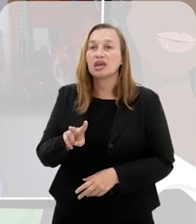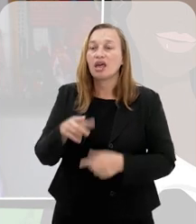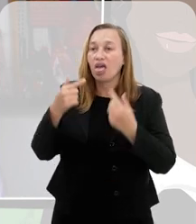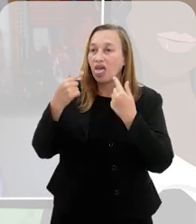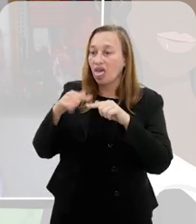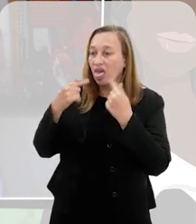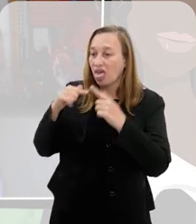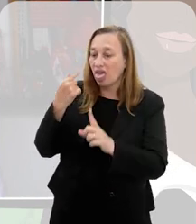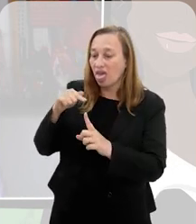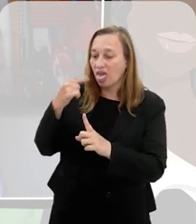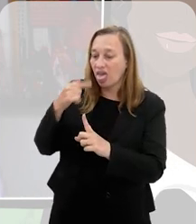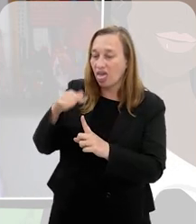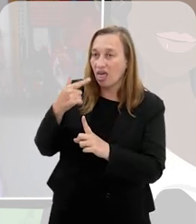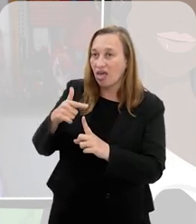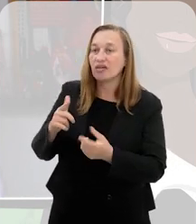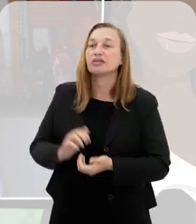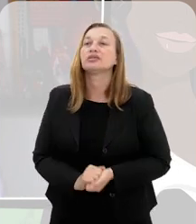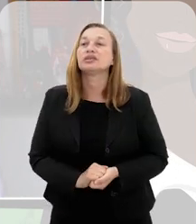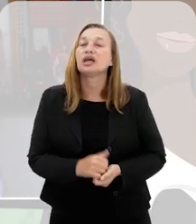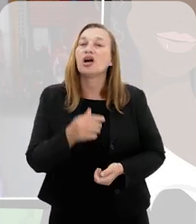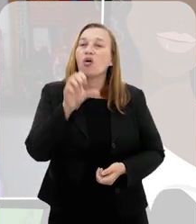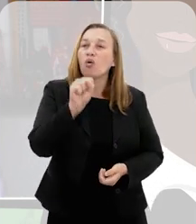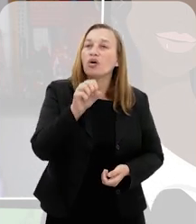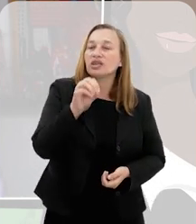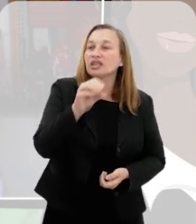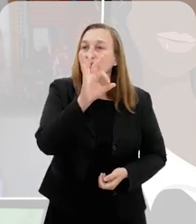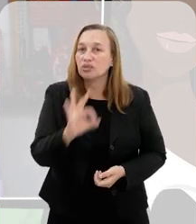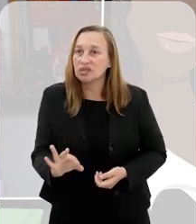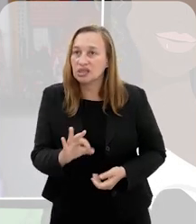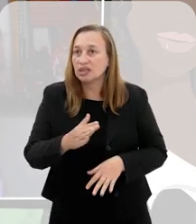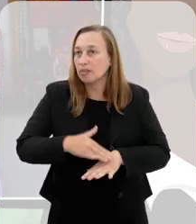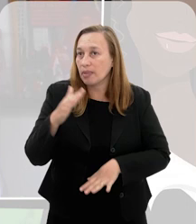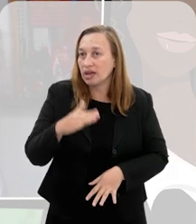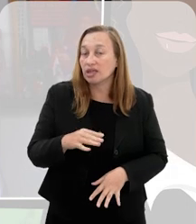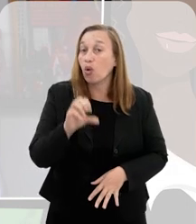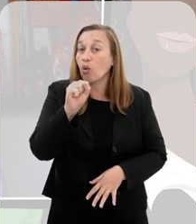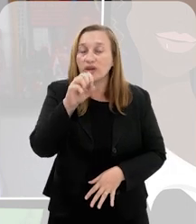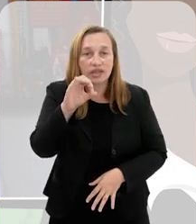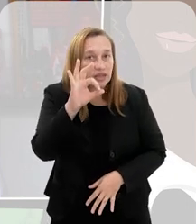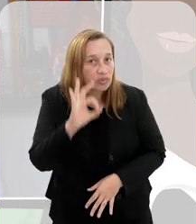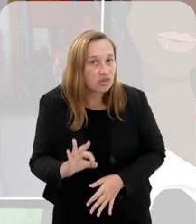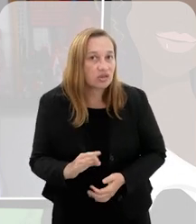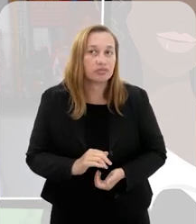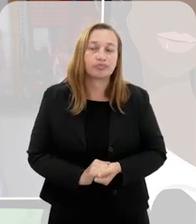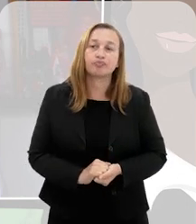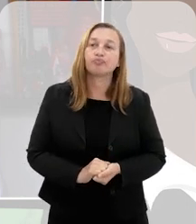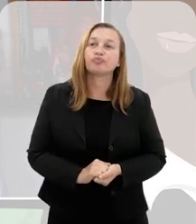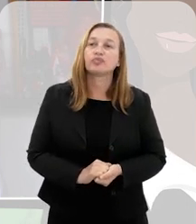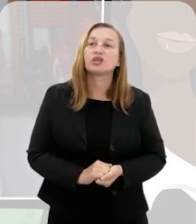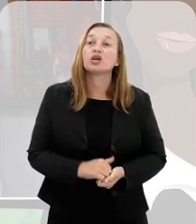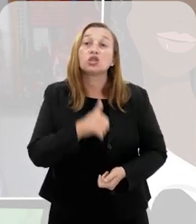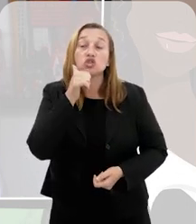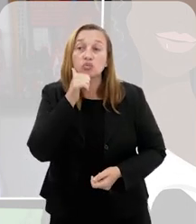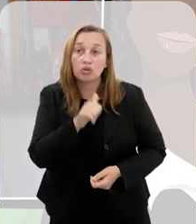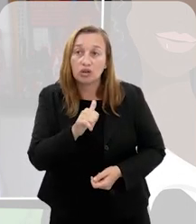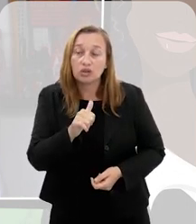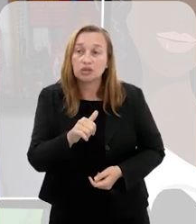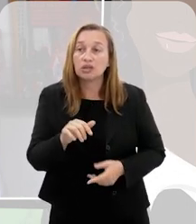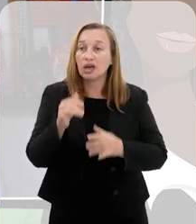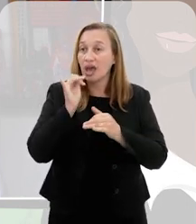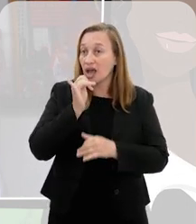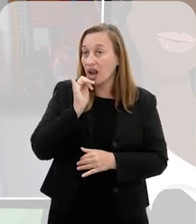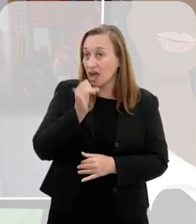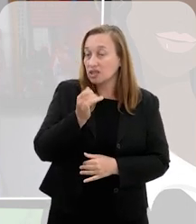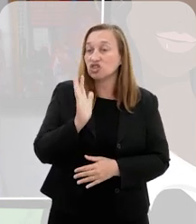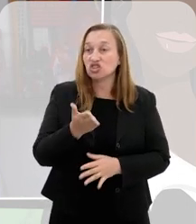verbal, e de acordo com outro instituto, o Igaparé, mais de 80%, a gente está falando de 80%, né,